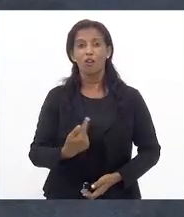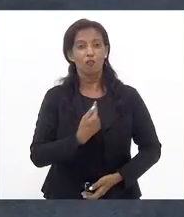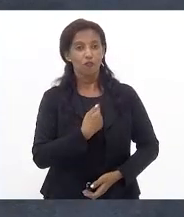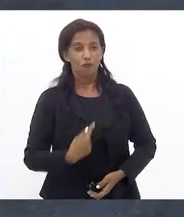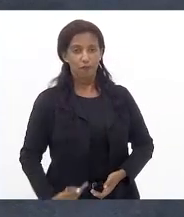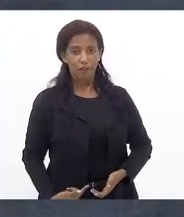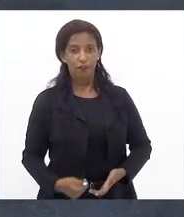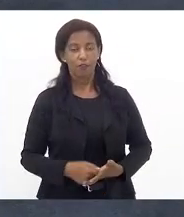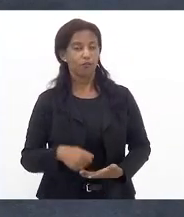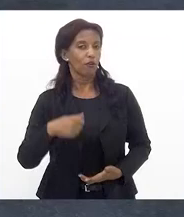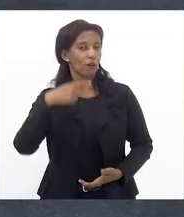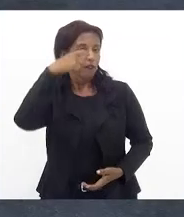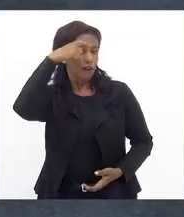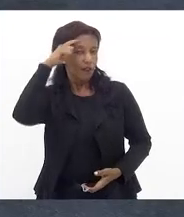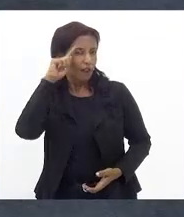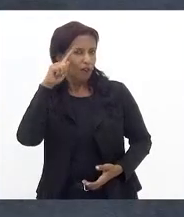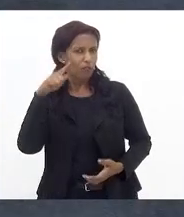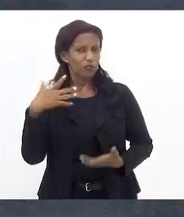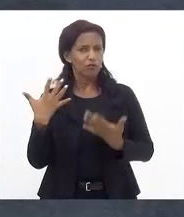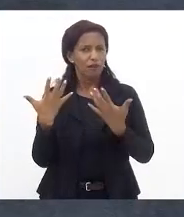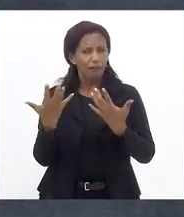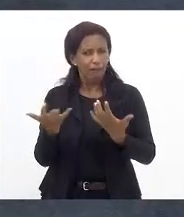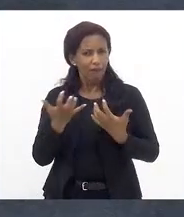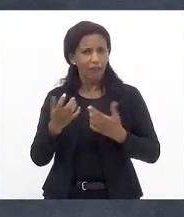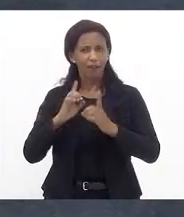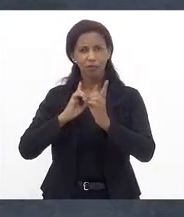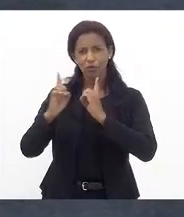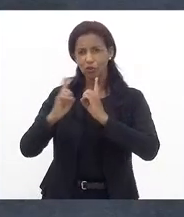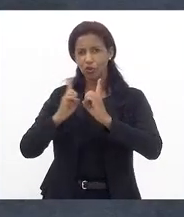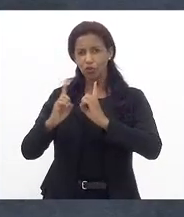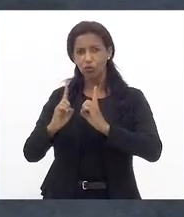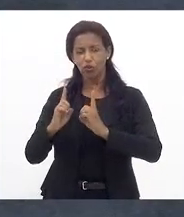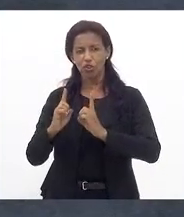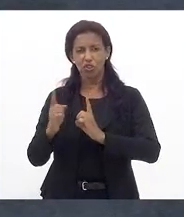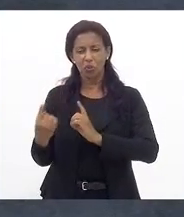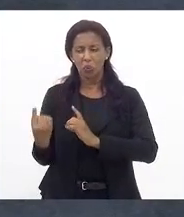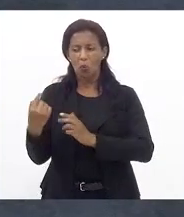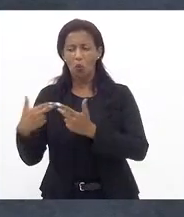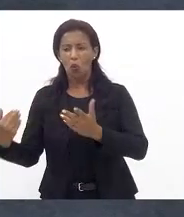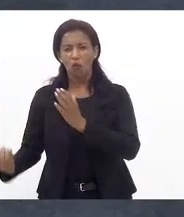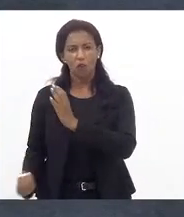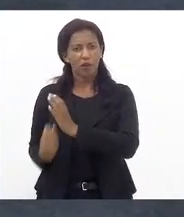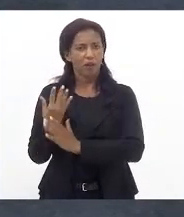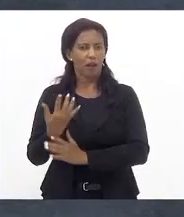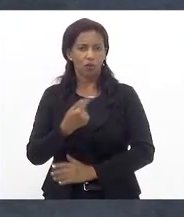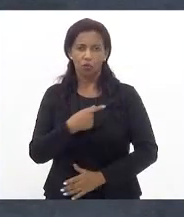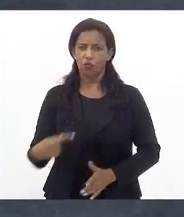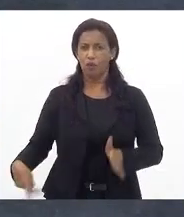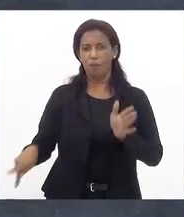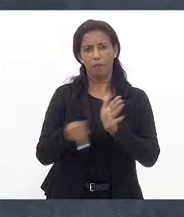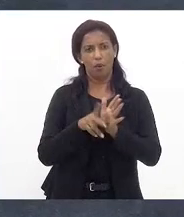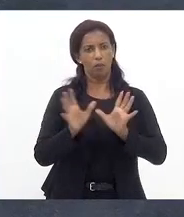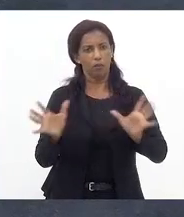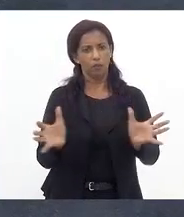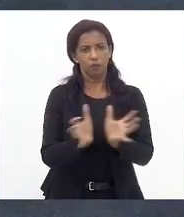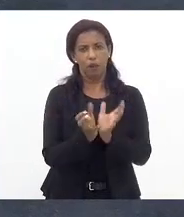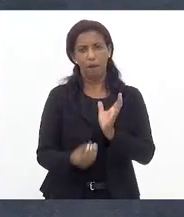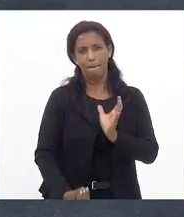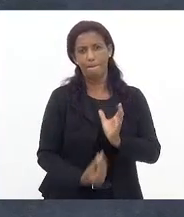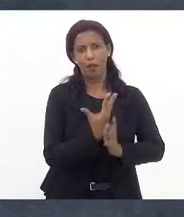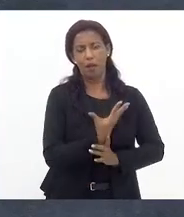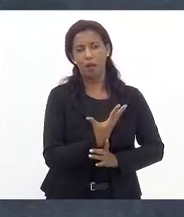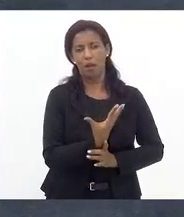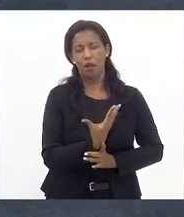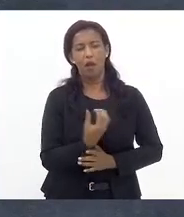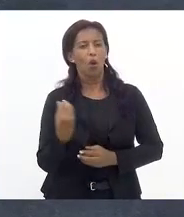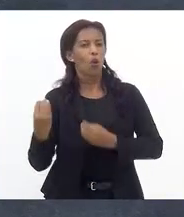Castro está se permitindo discutir algo que não foi criado no governo dele, como, por exemplo,